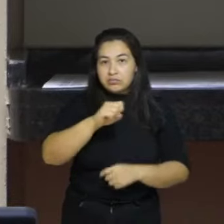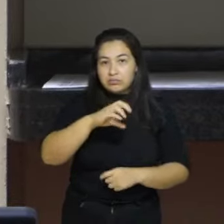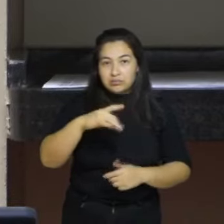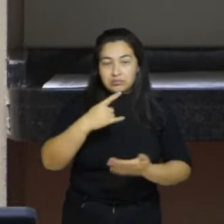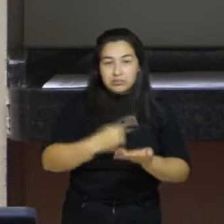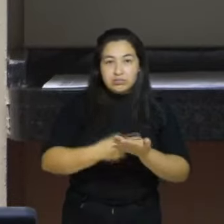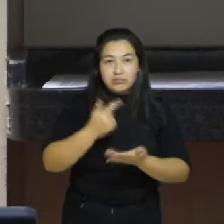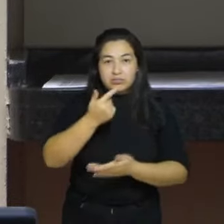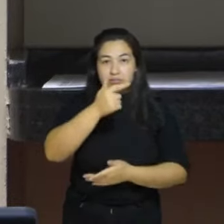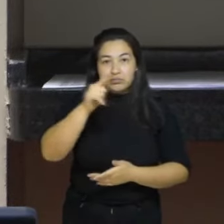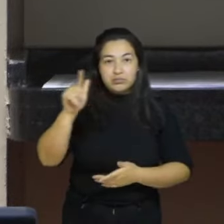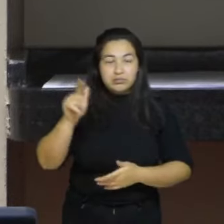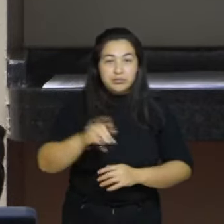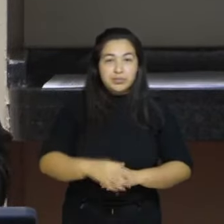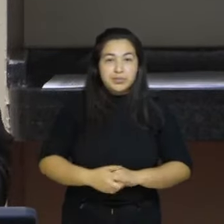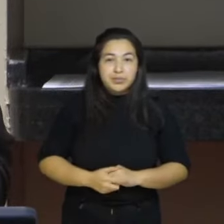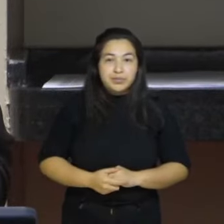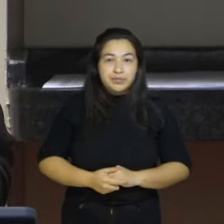outras